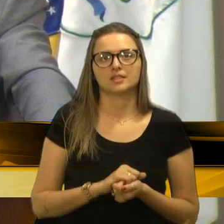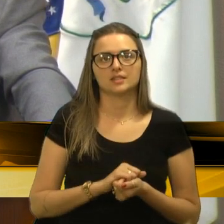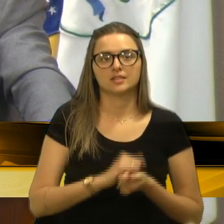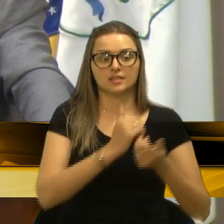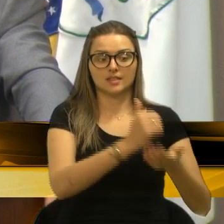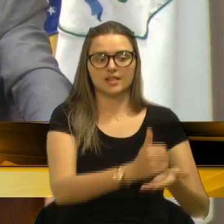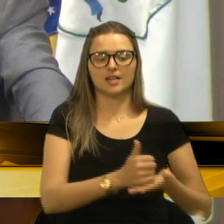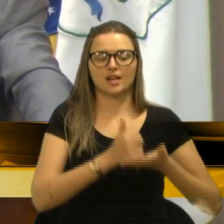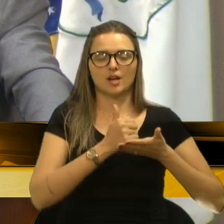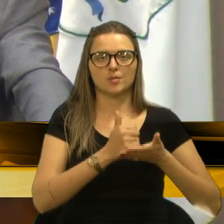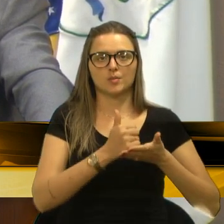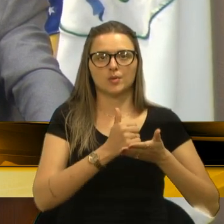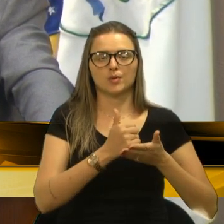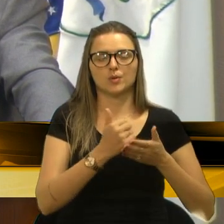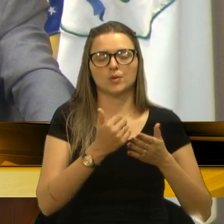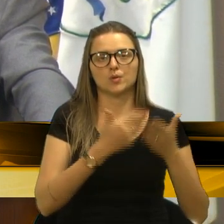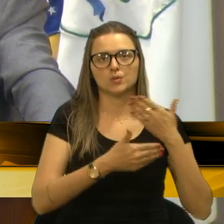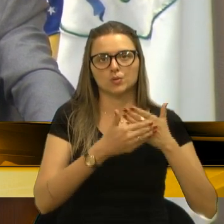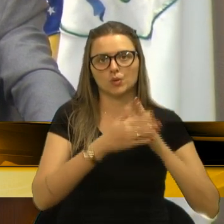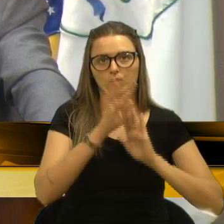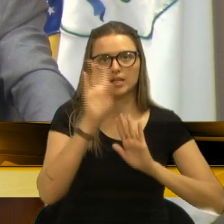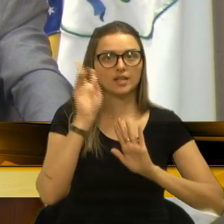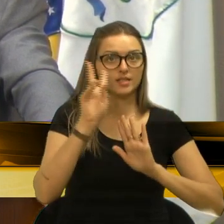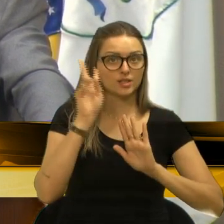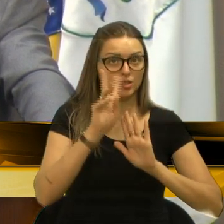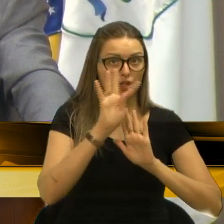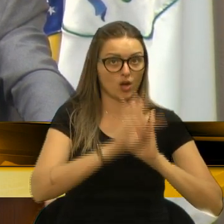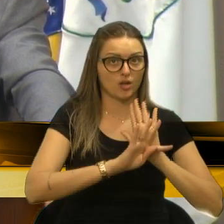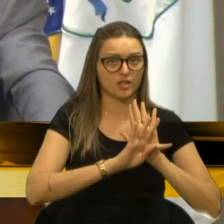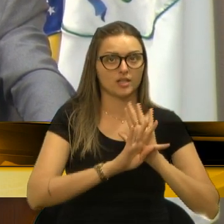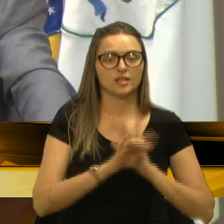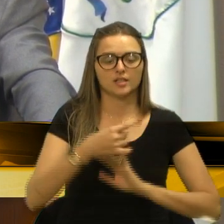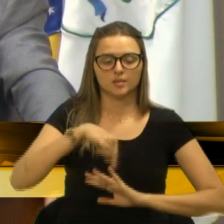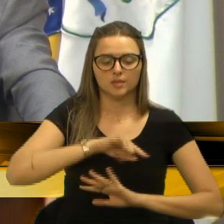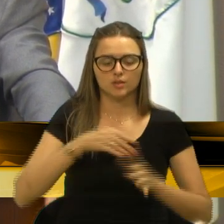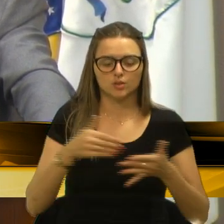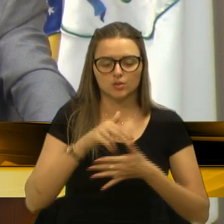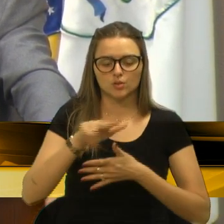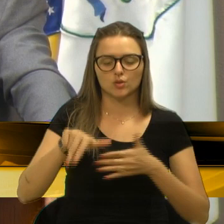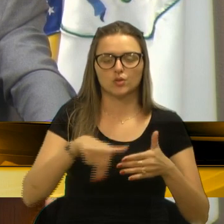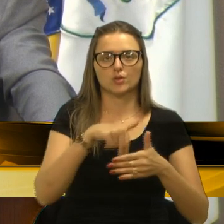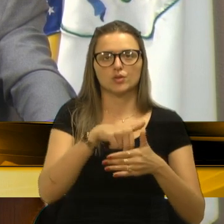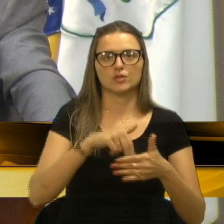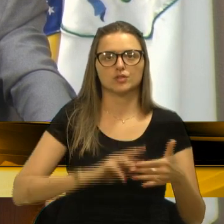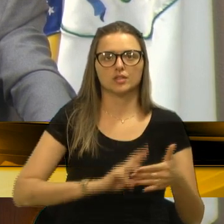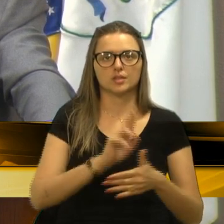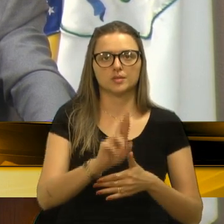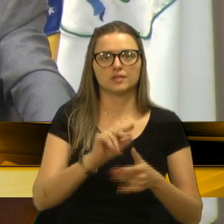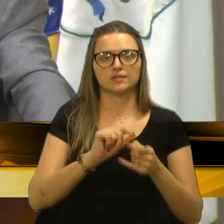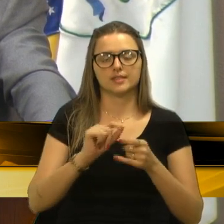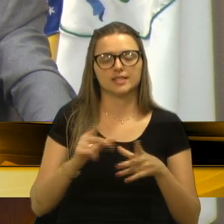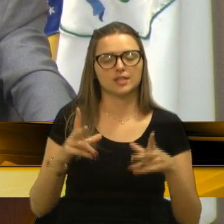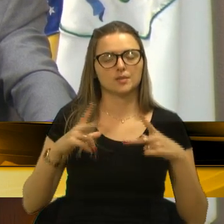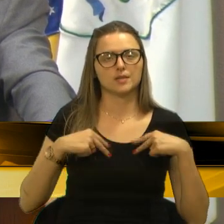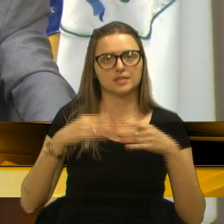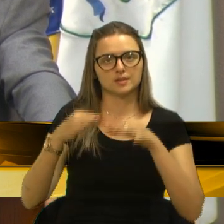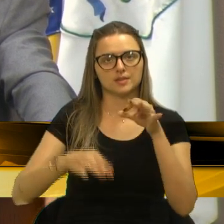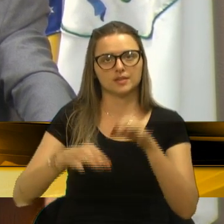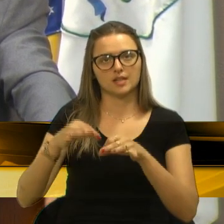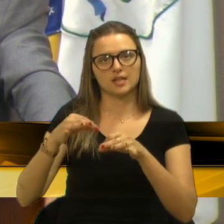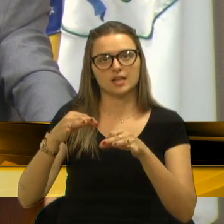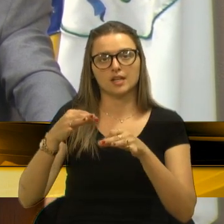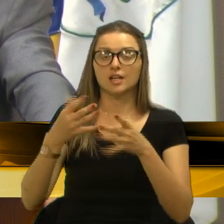essas informações para que nós pudéssemos estar aqui hoje fazendo essa justa e merecida homenagem.